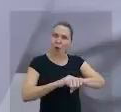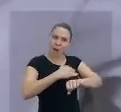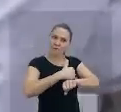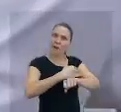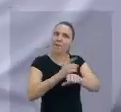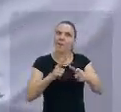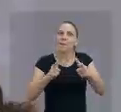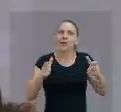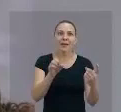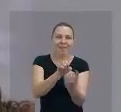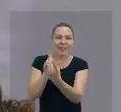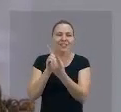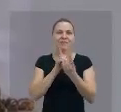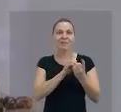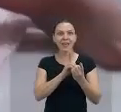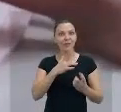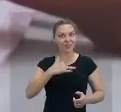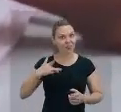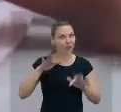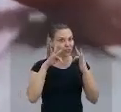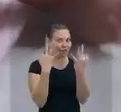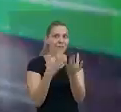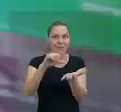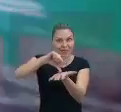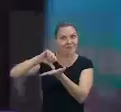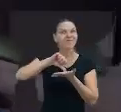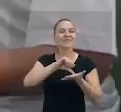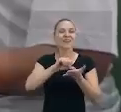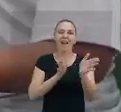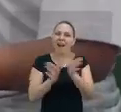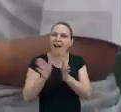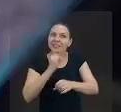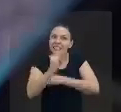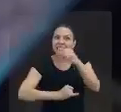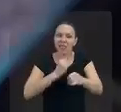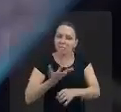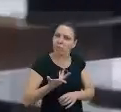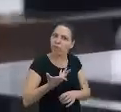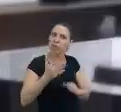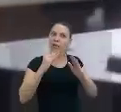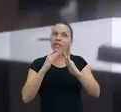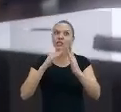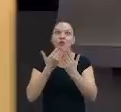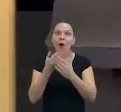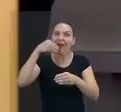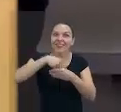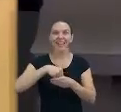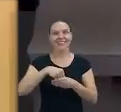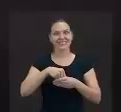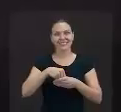de atendimento ampliado nas unidades de saúde da família. É acesso à internet de alta velocidade nas